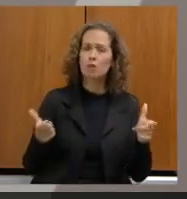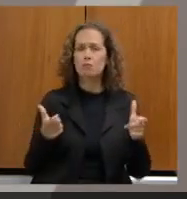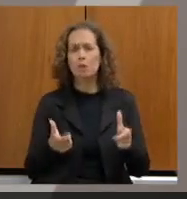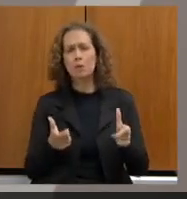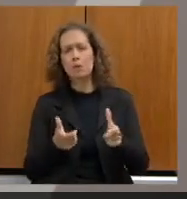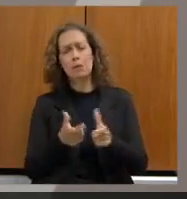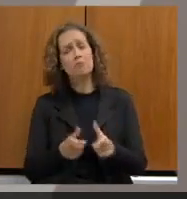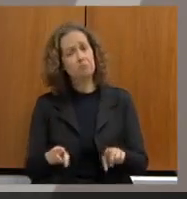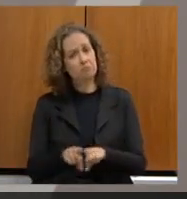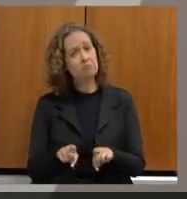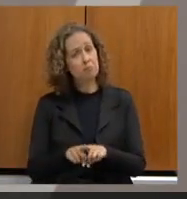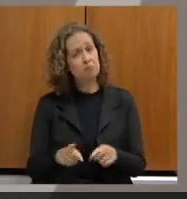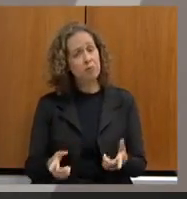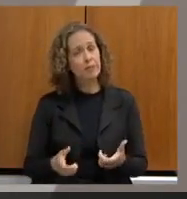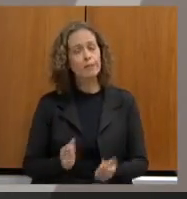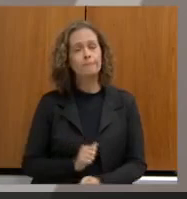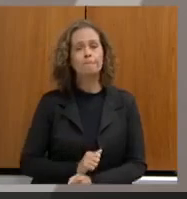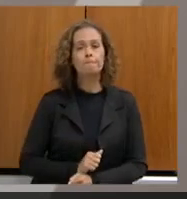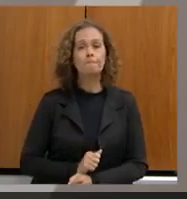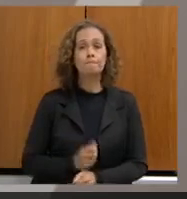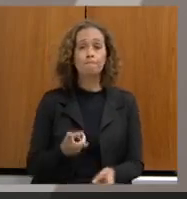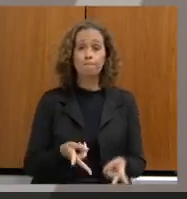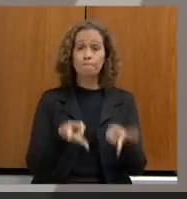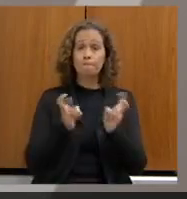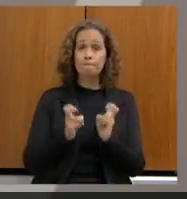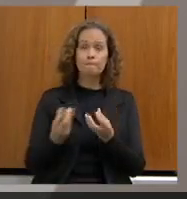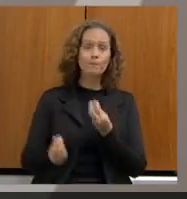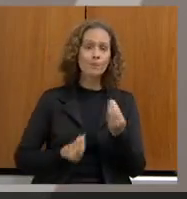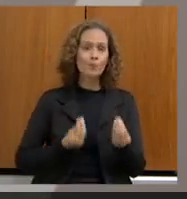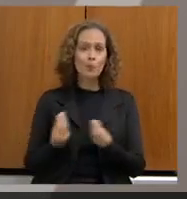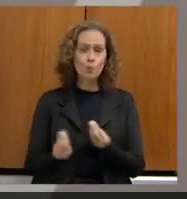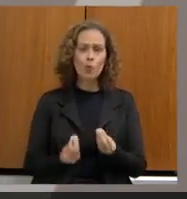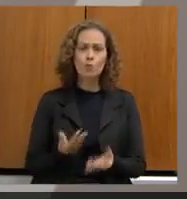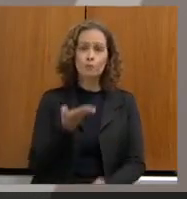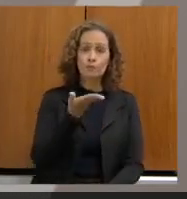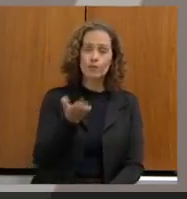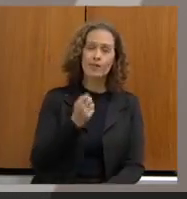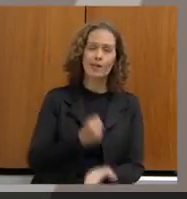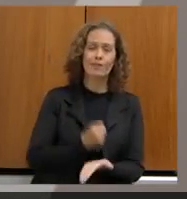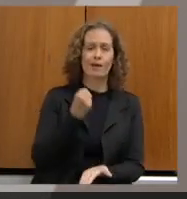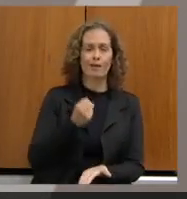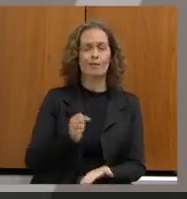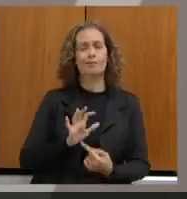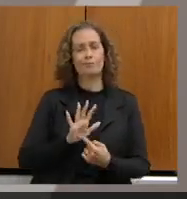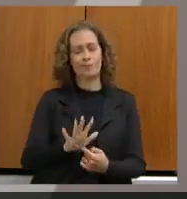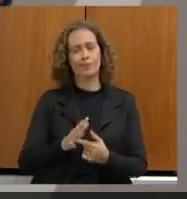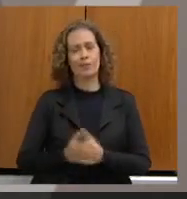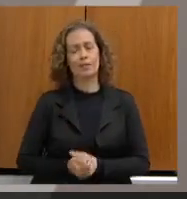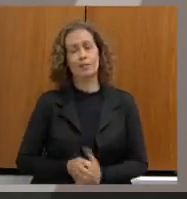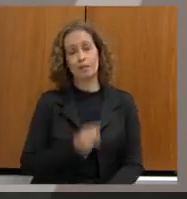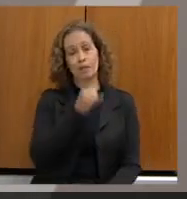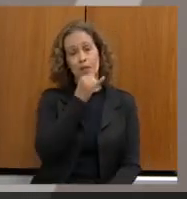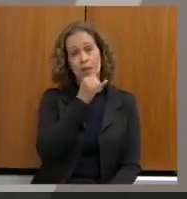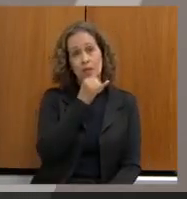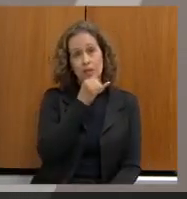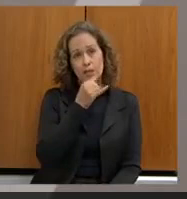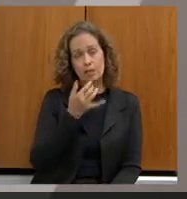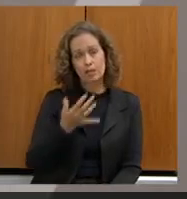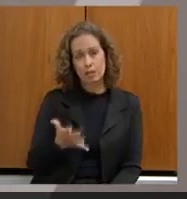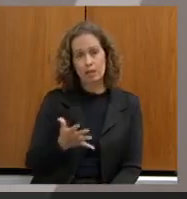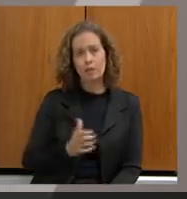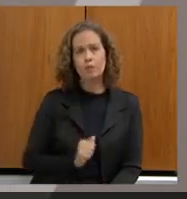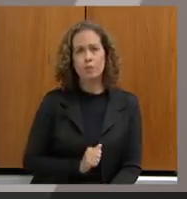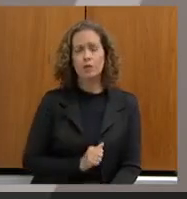nas pequenas também a gente vê havia a digital do coronel Estevam exemplo no caso de Cássia né